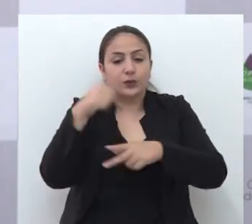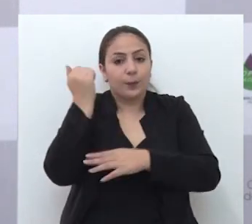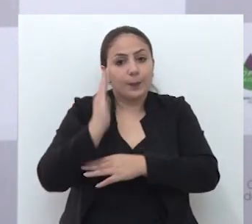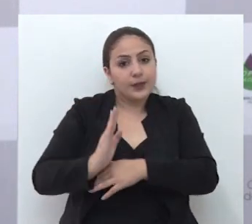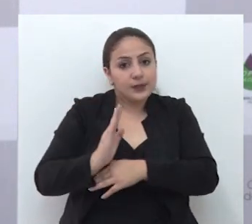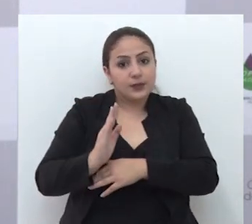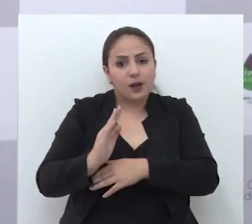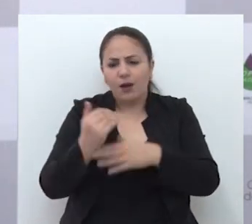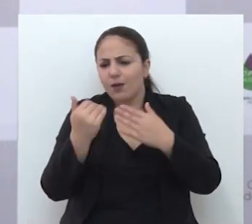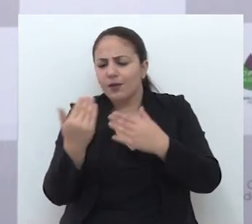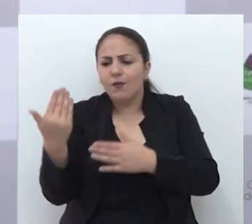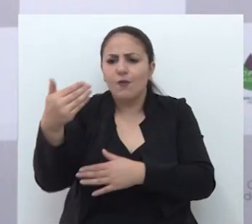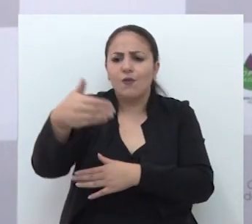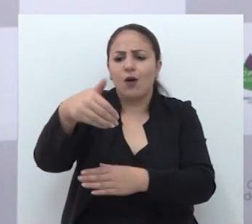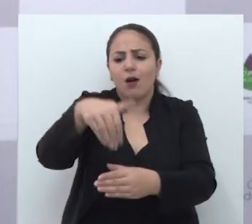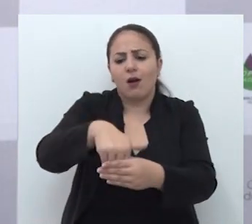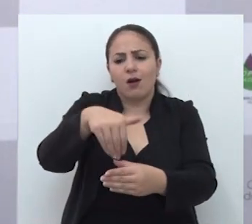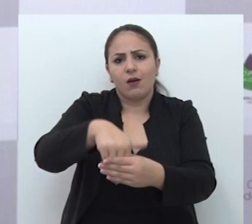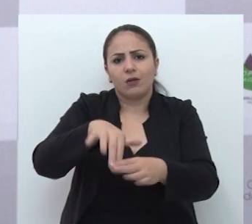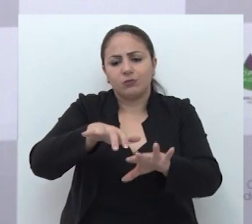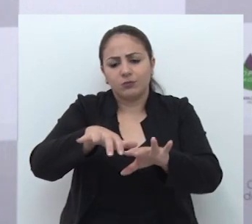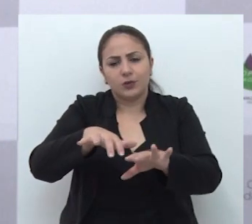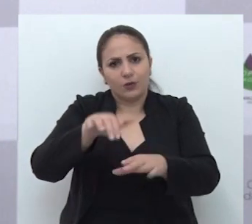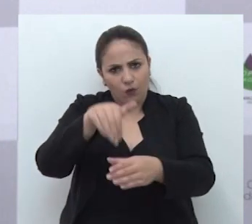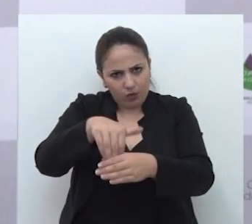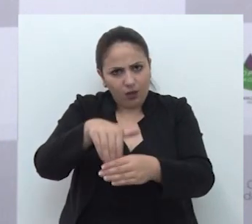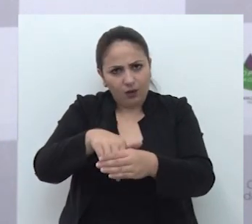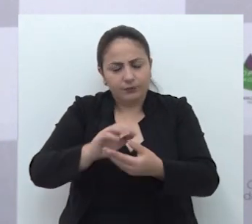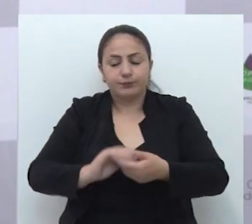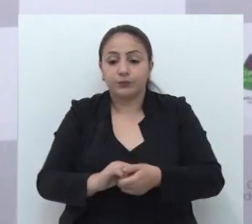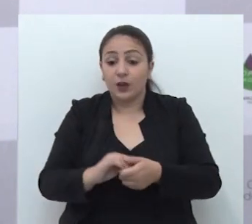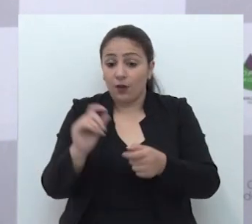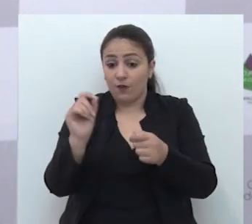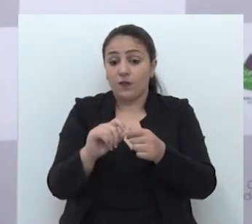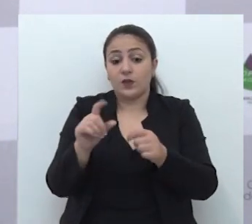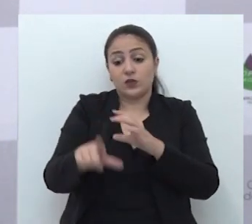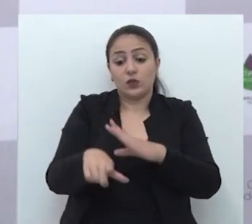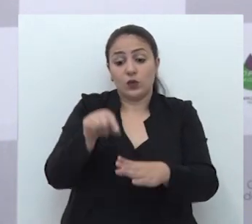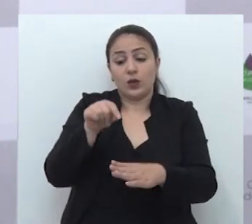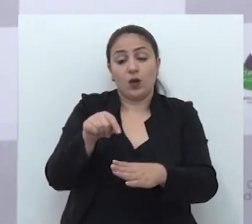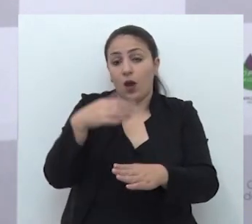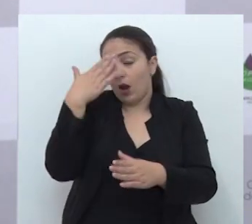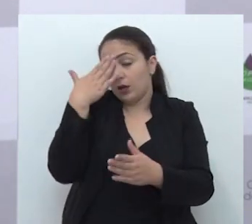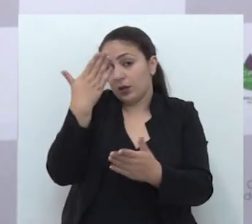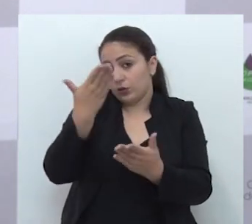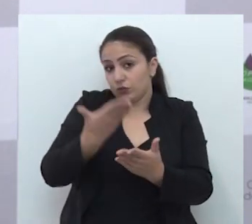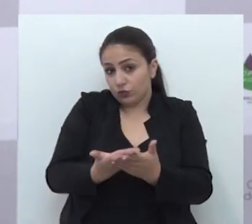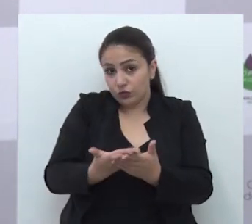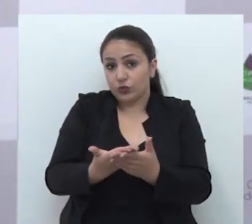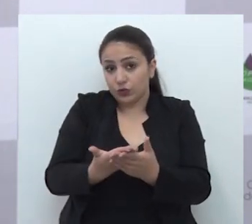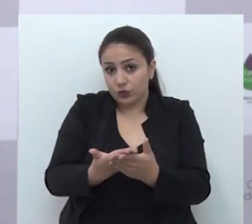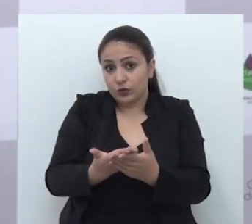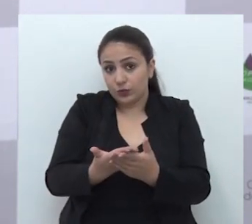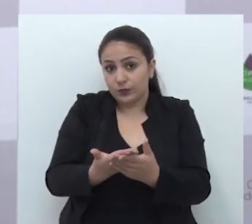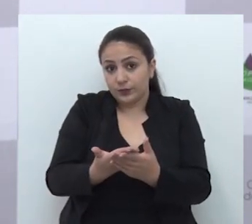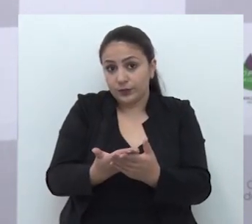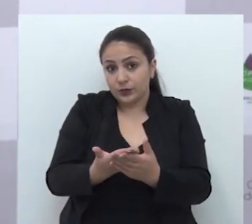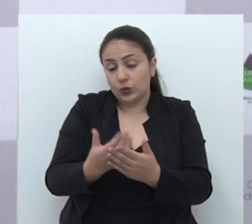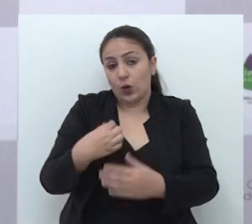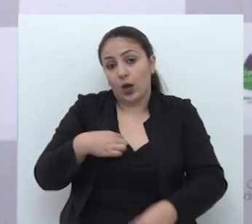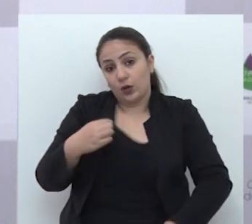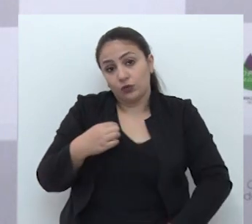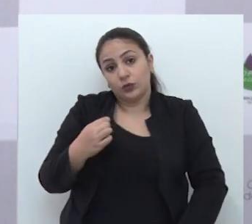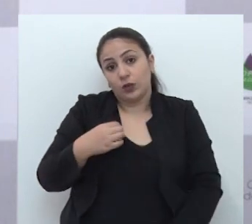que compareceu às urnas e efetivamente fez o seu voto, depositou o voto